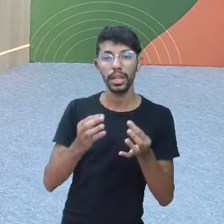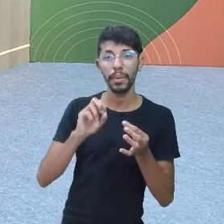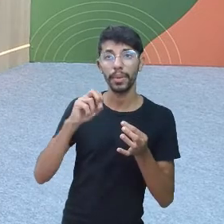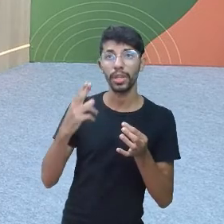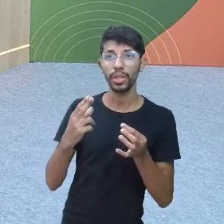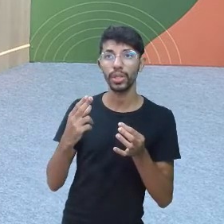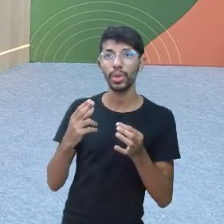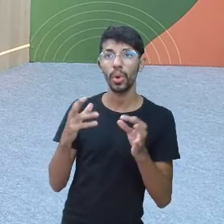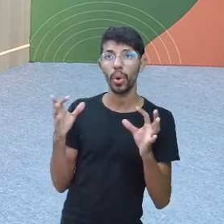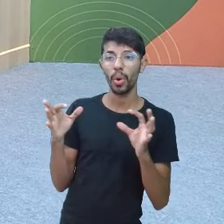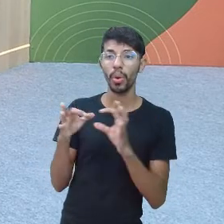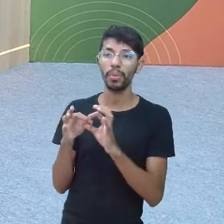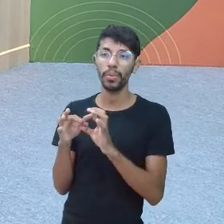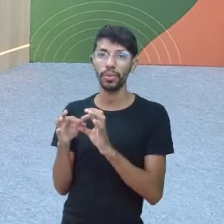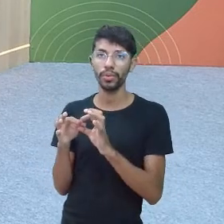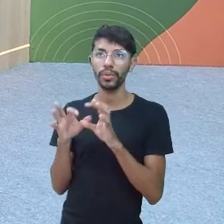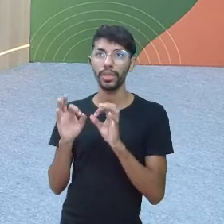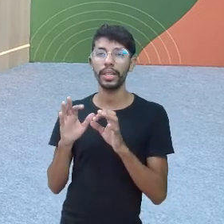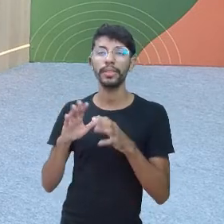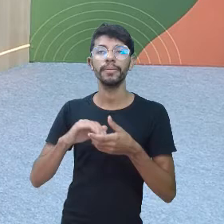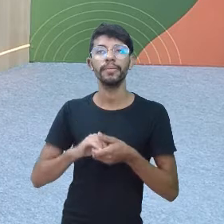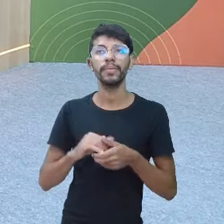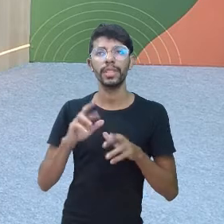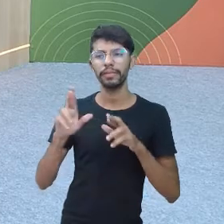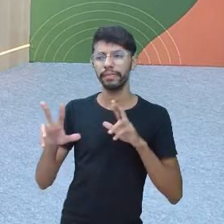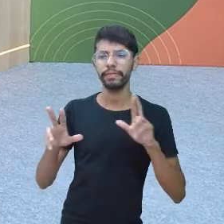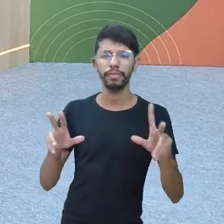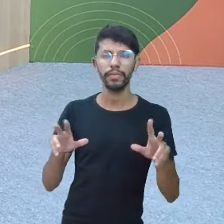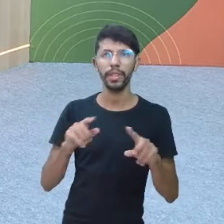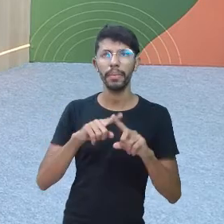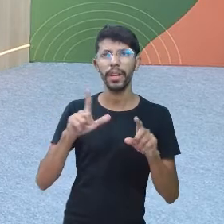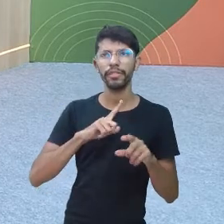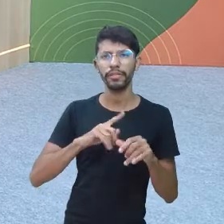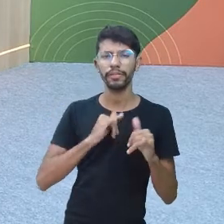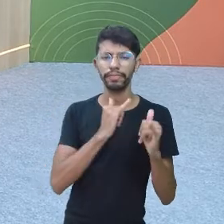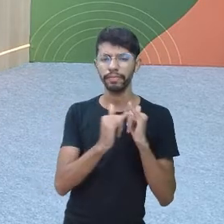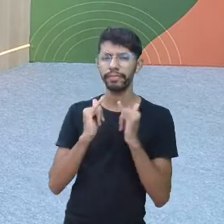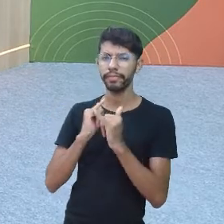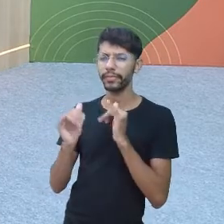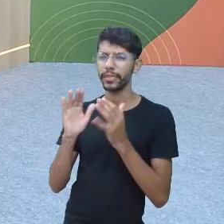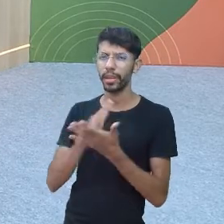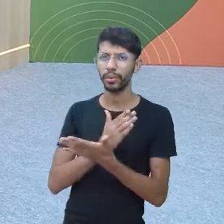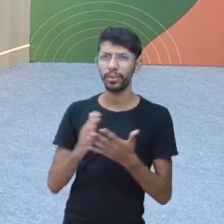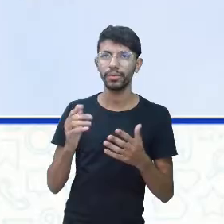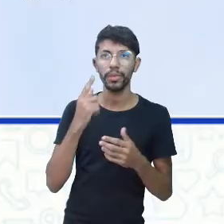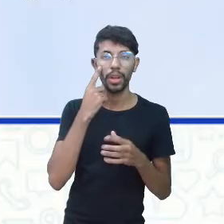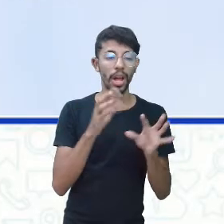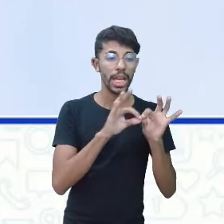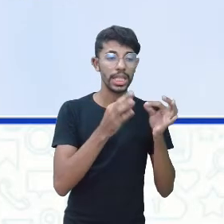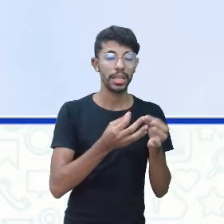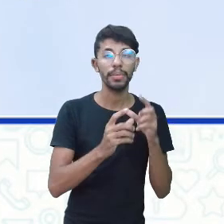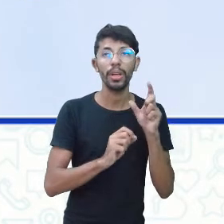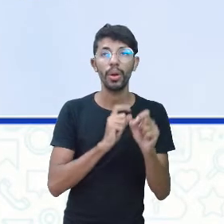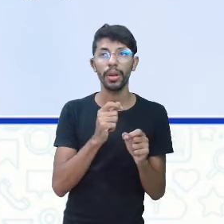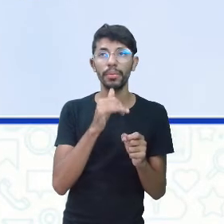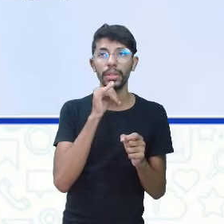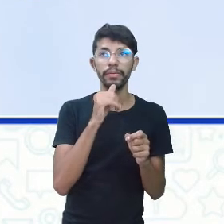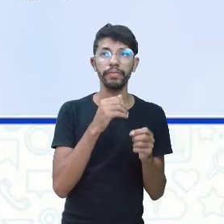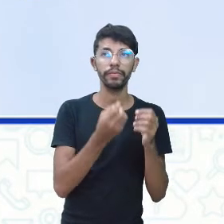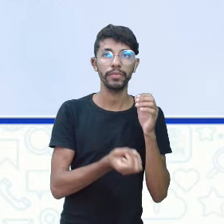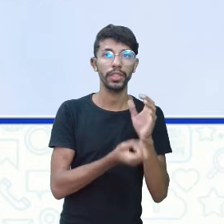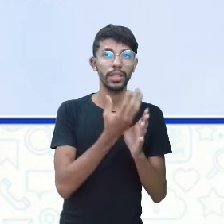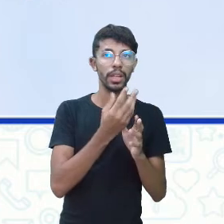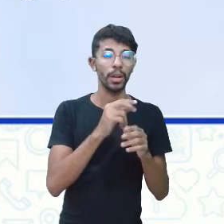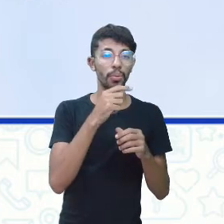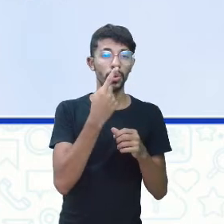pode ser composto. São coisas distintas, mas eles têm algumas semelhanças, tá certo? O período simples são aqueles constituídos por uma